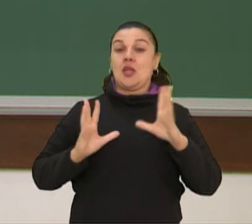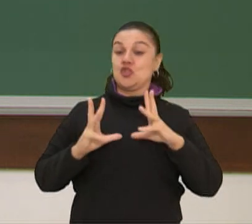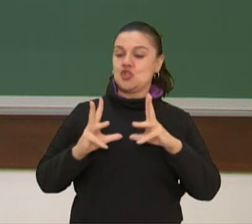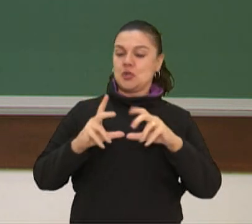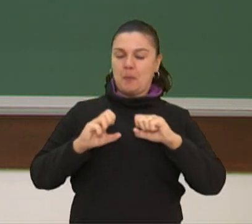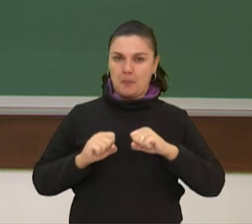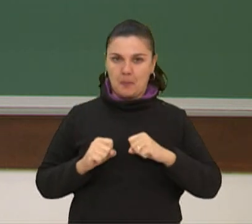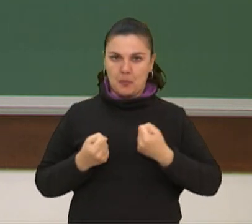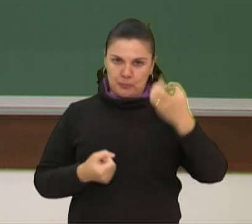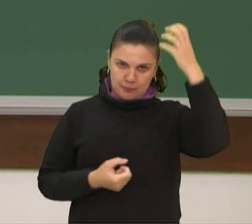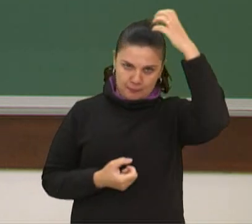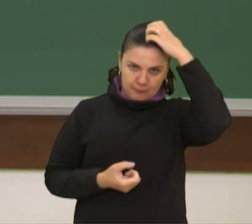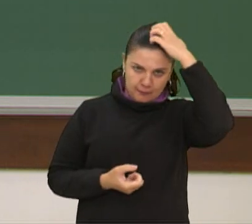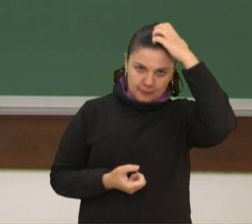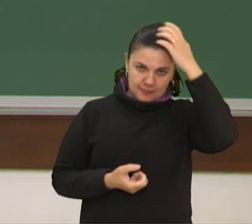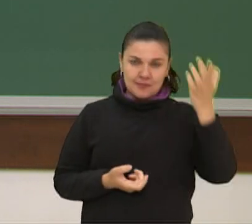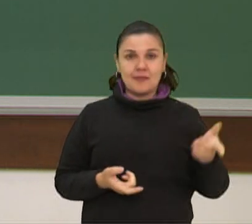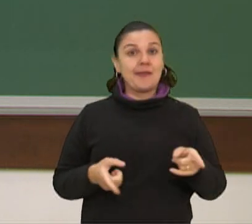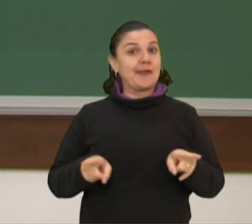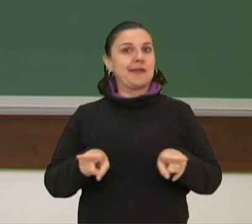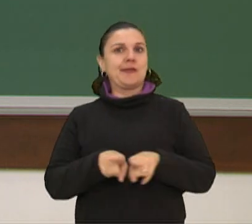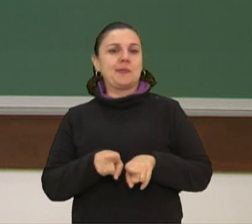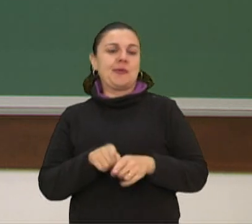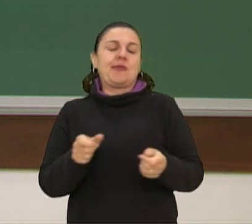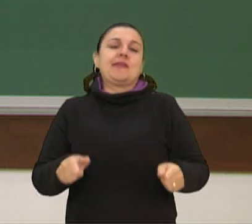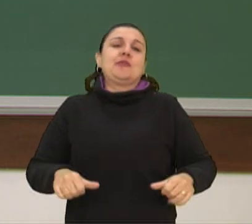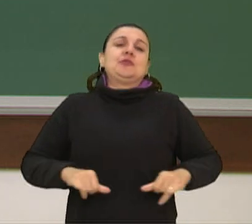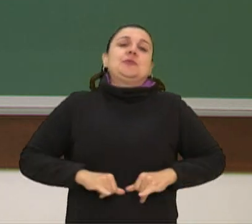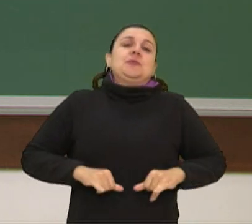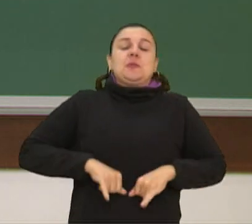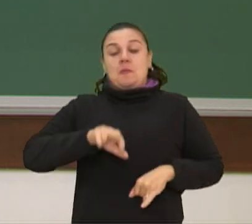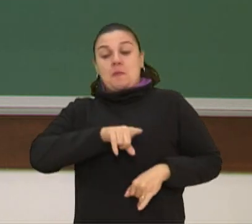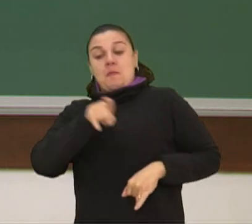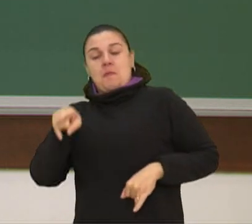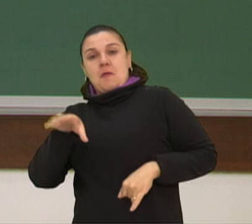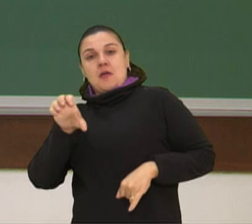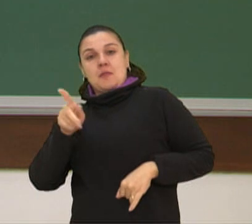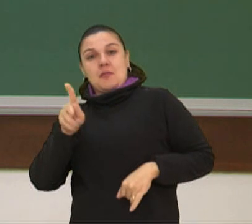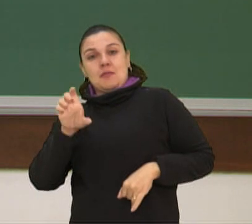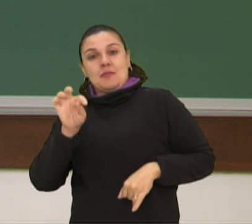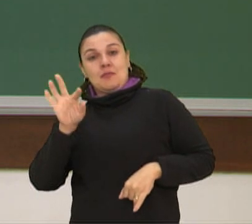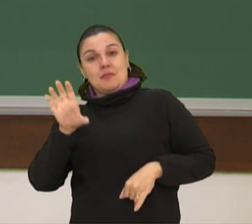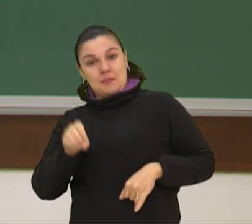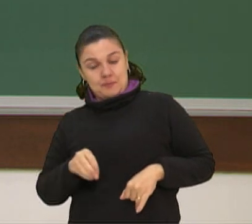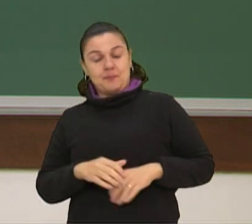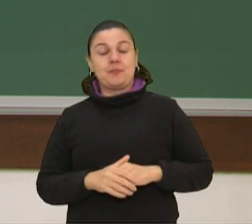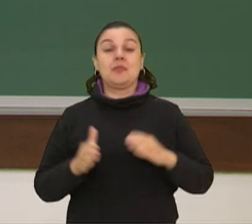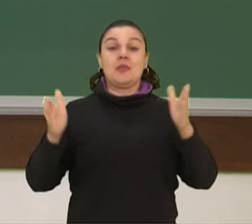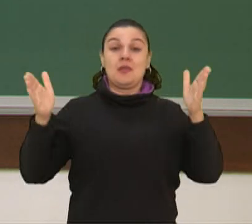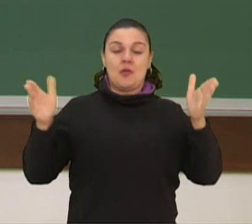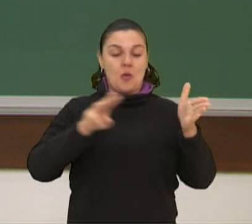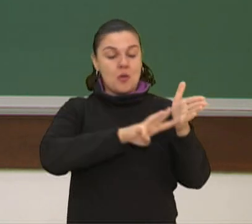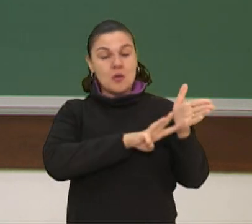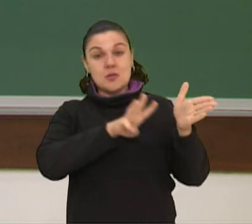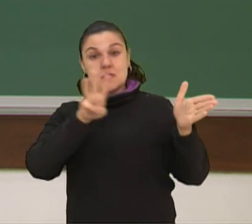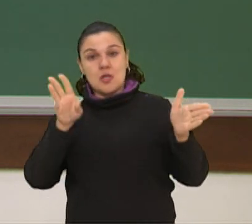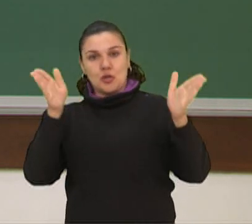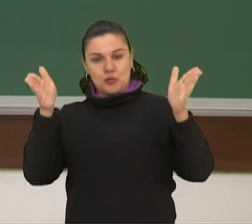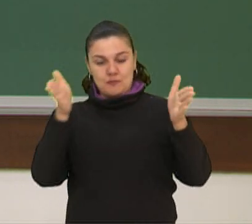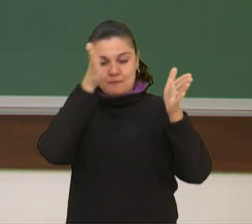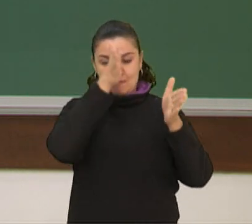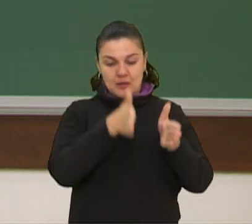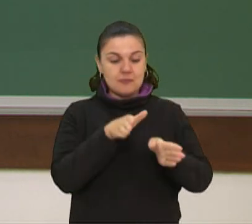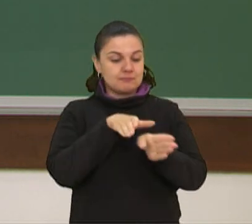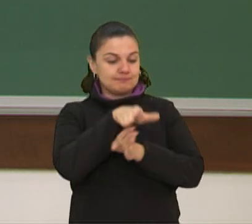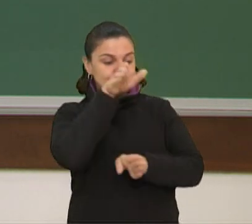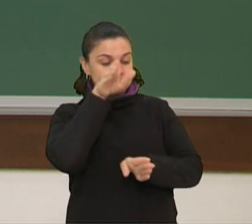que acabou o aleijando. E no meio desses dois extremos temos o Sêneca. O